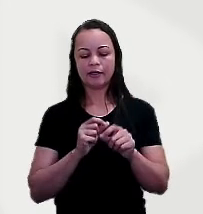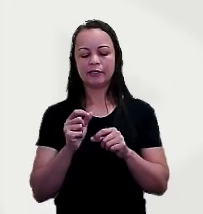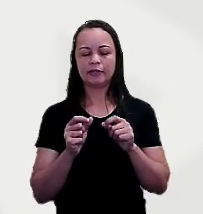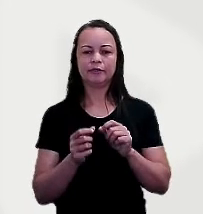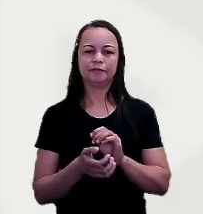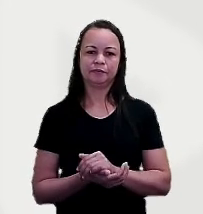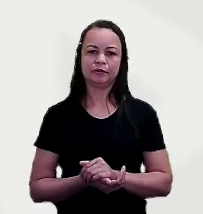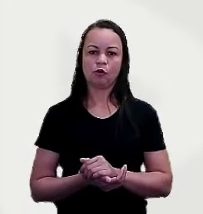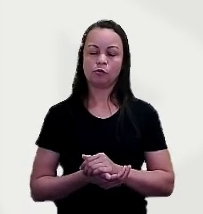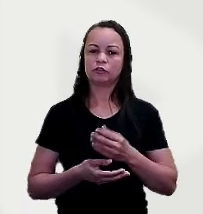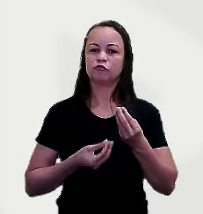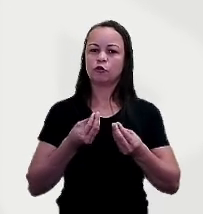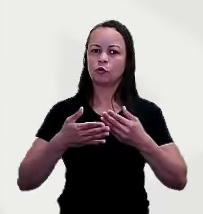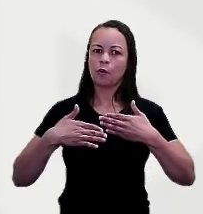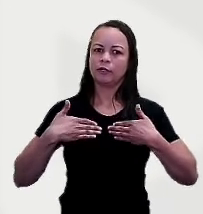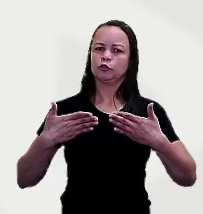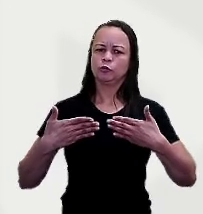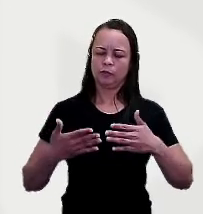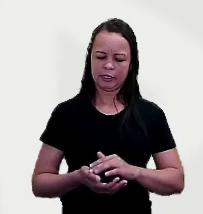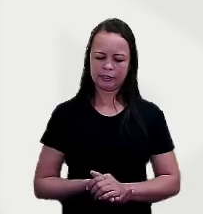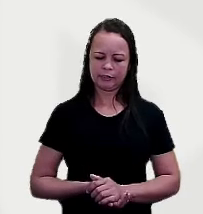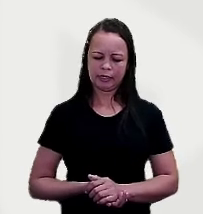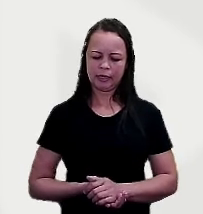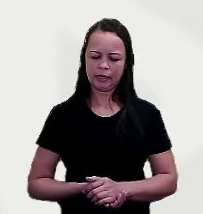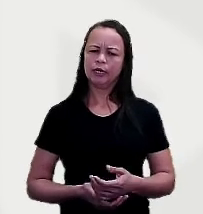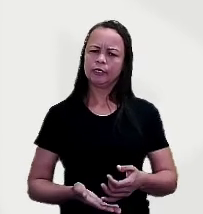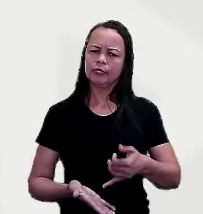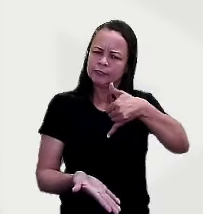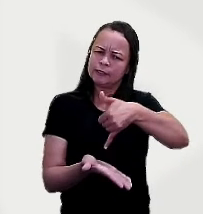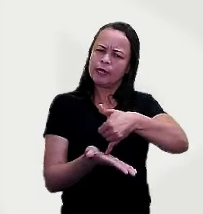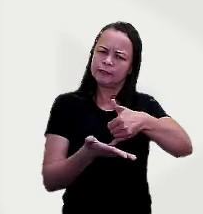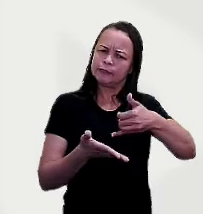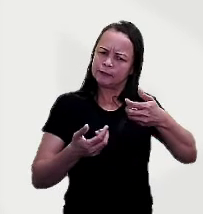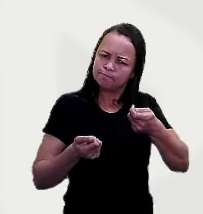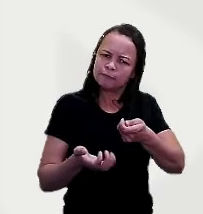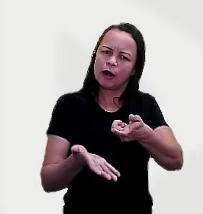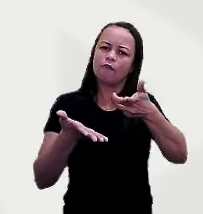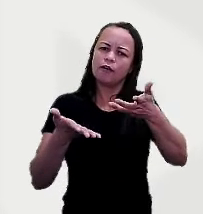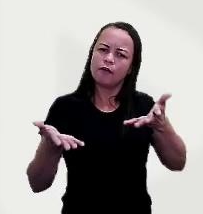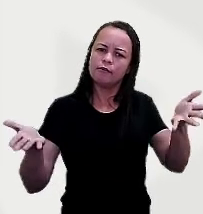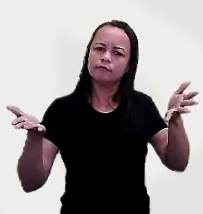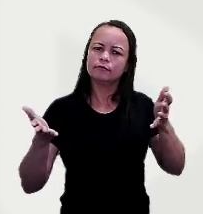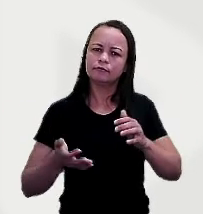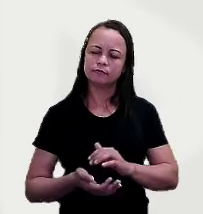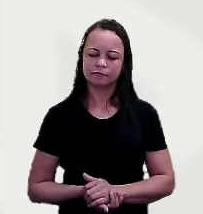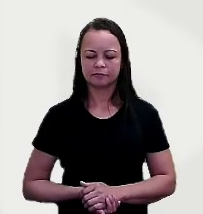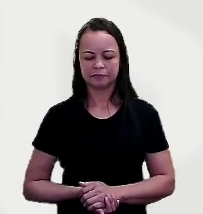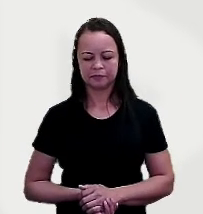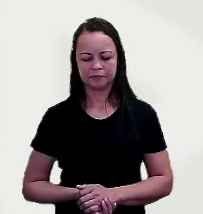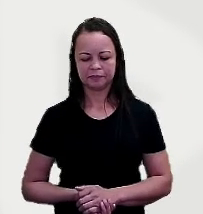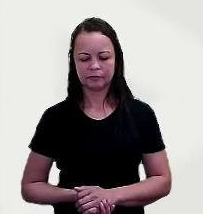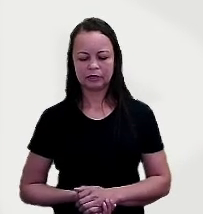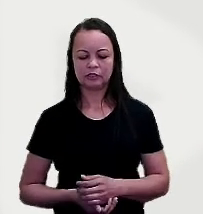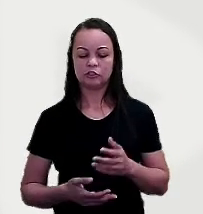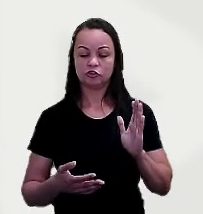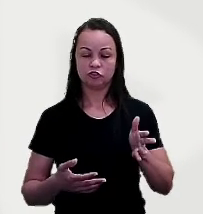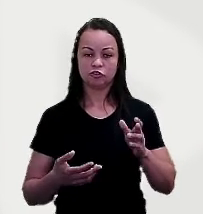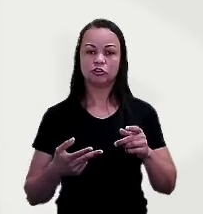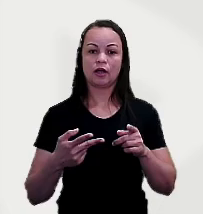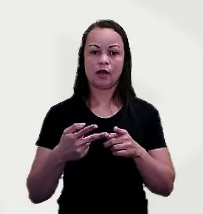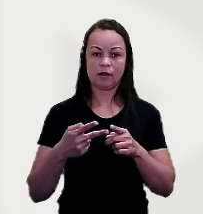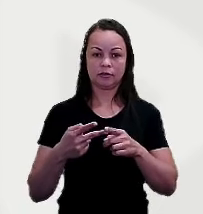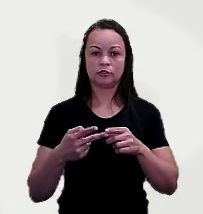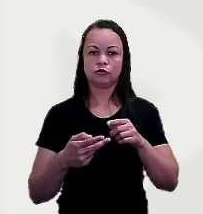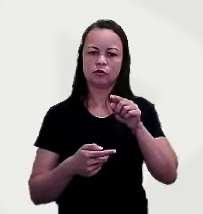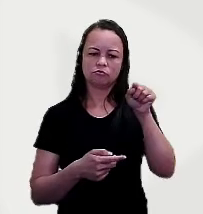uma surpresa. Essa frase, um espanto. Já na frase interrogativa eu disse,